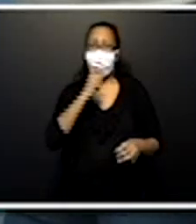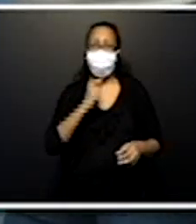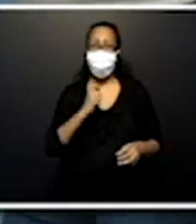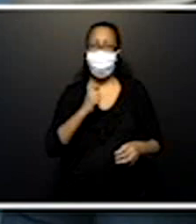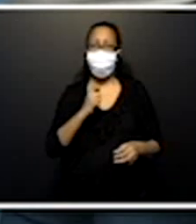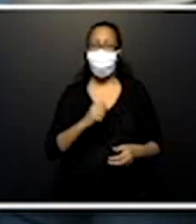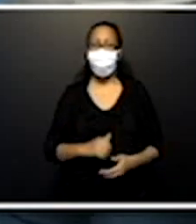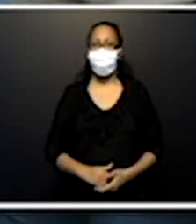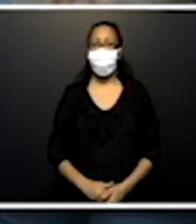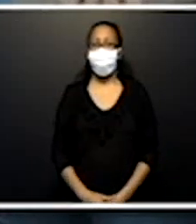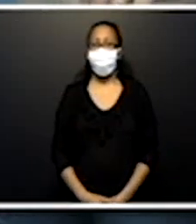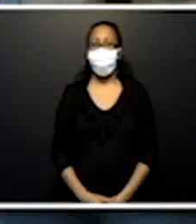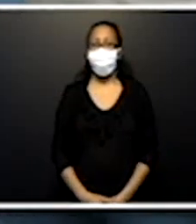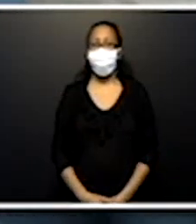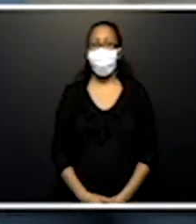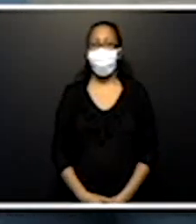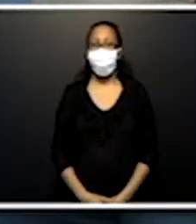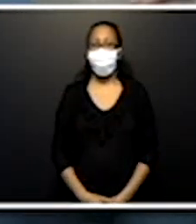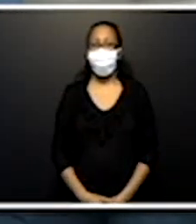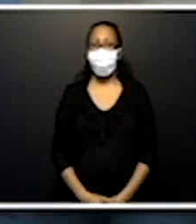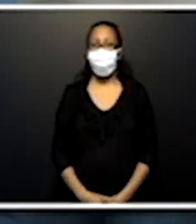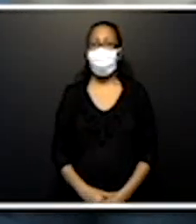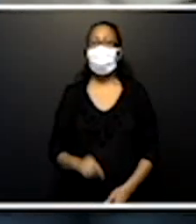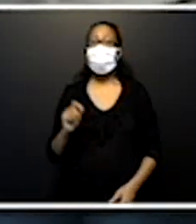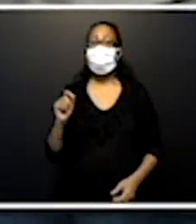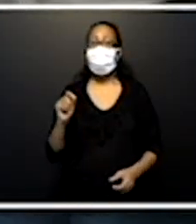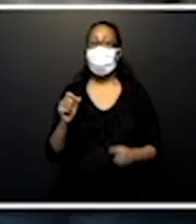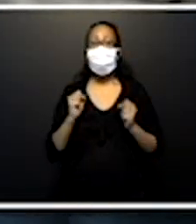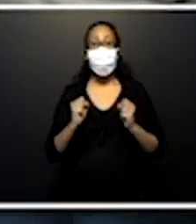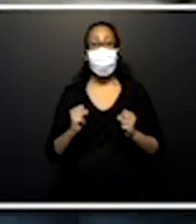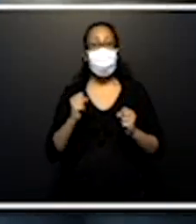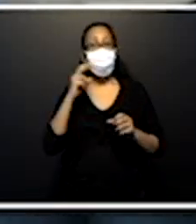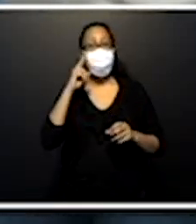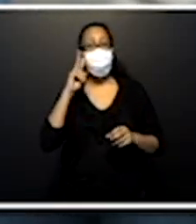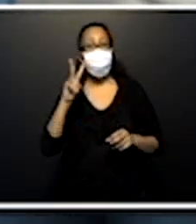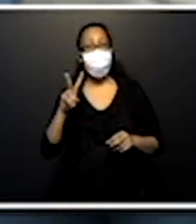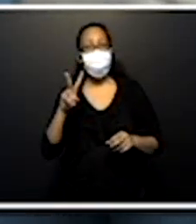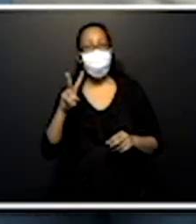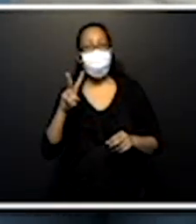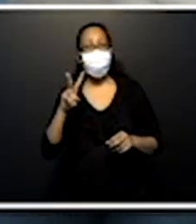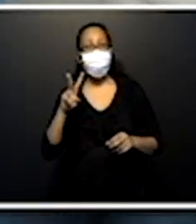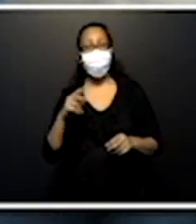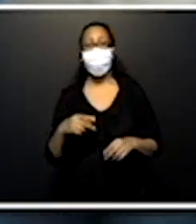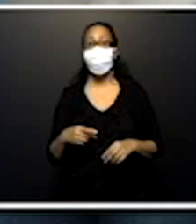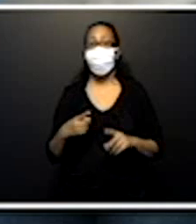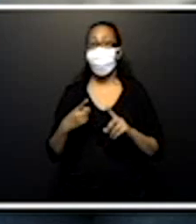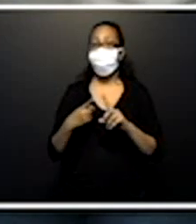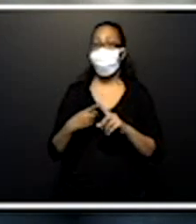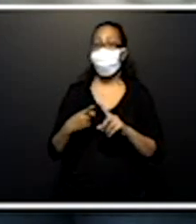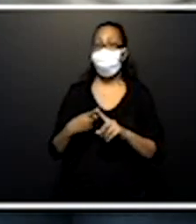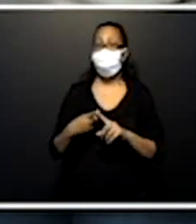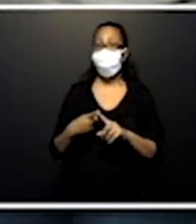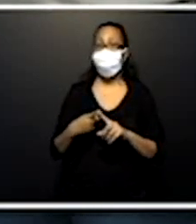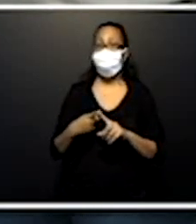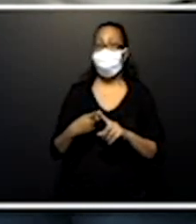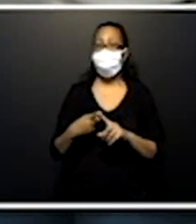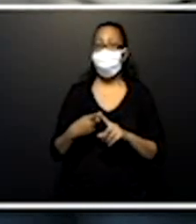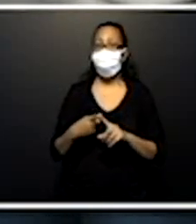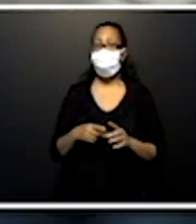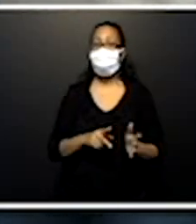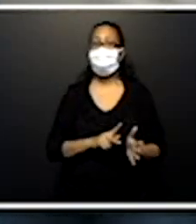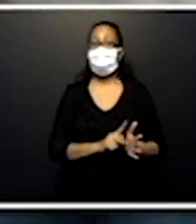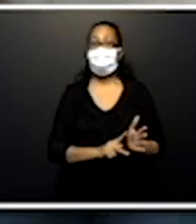vocês. Bem, o que pode ser observado então? A primeira coisa é esse estado de poesia,